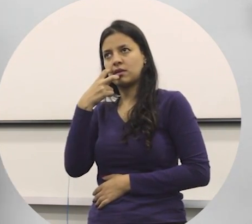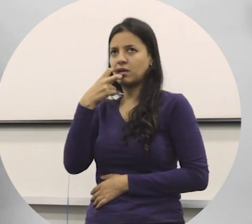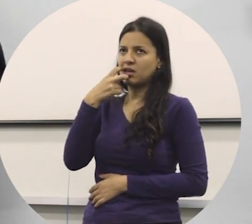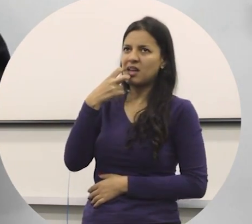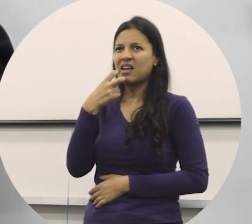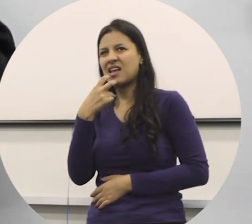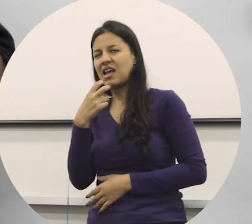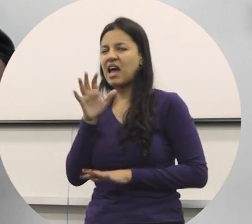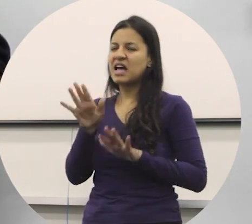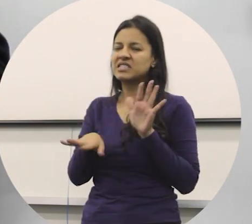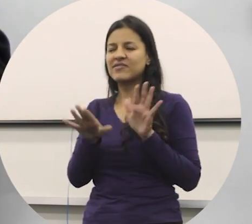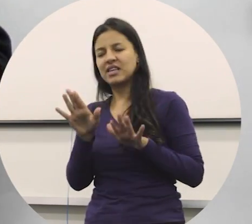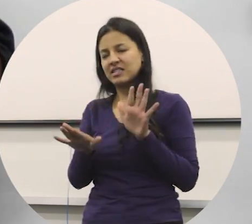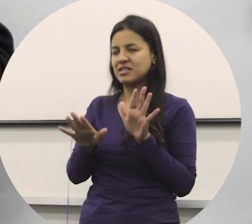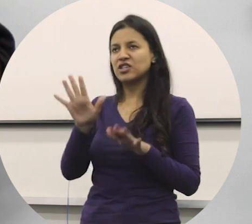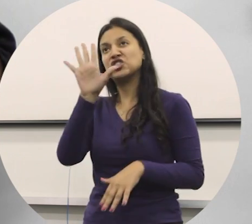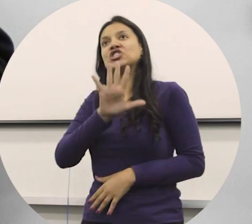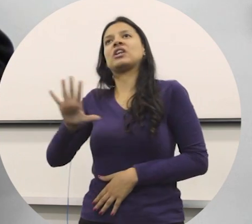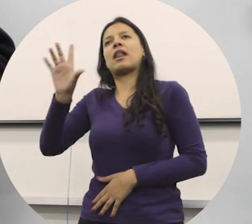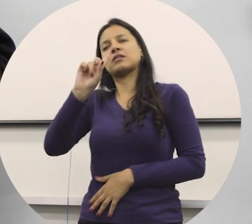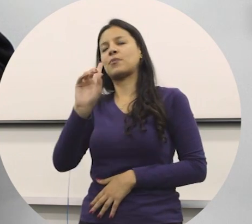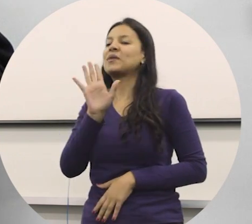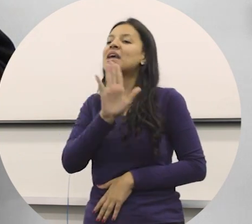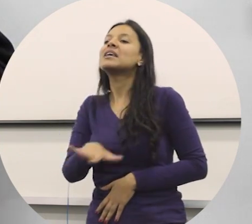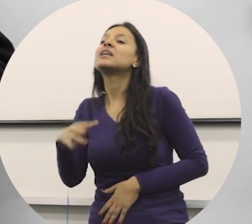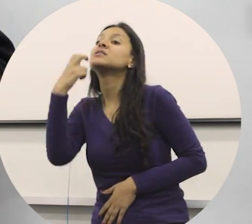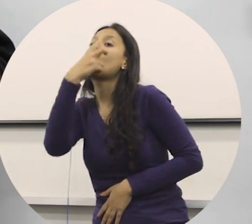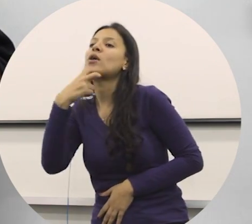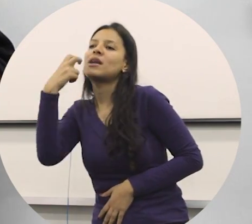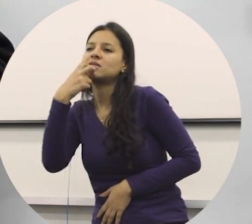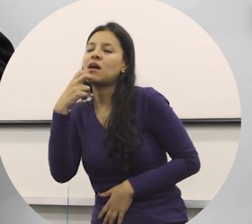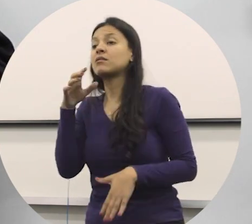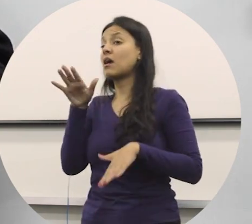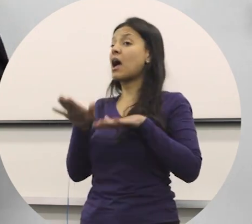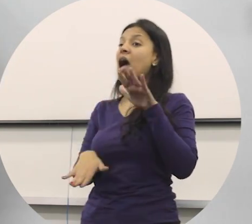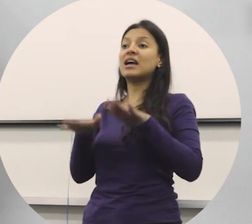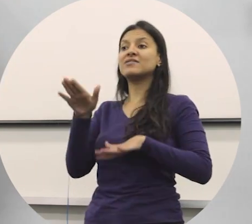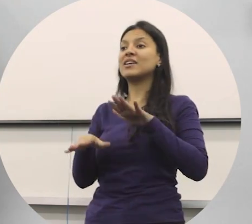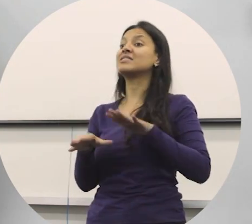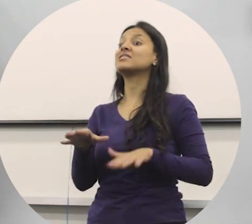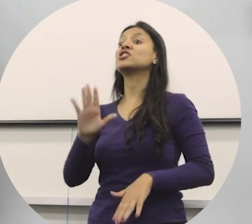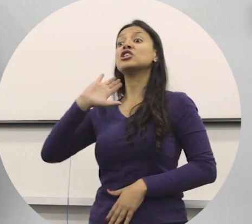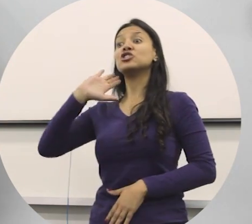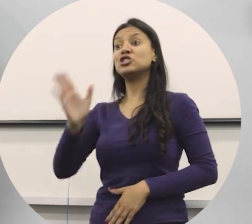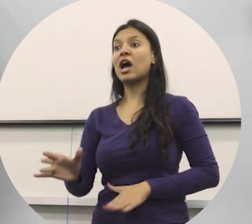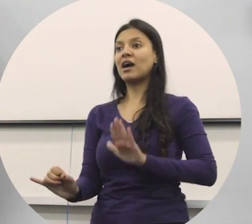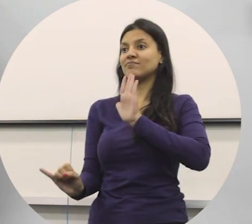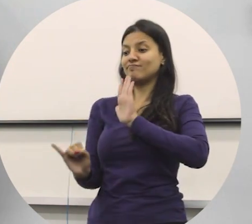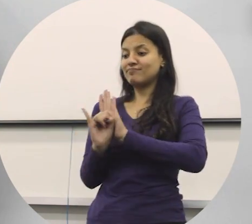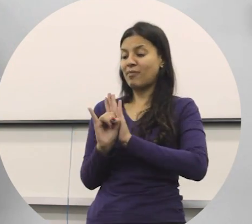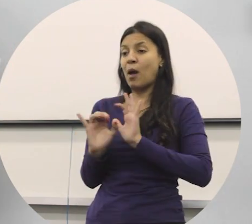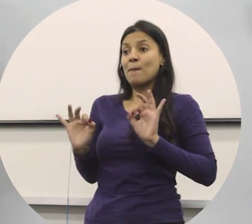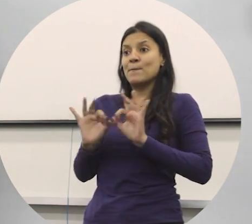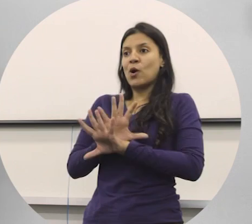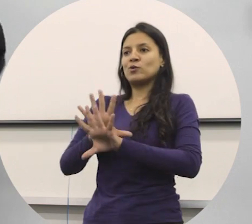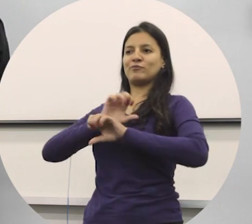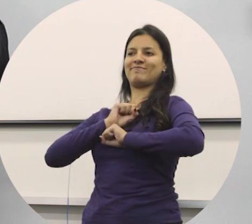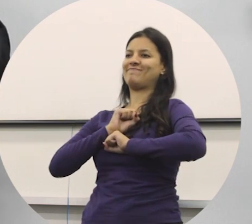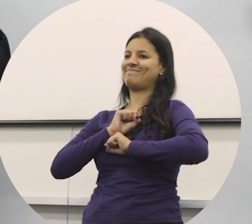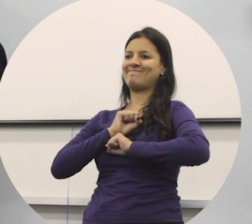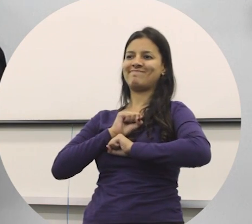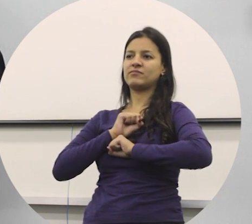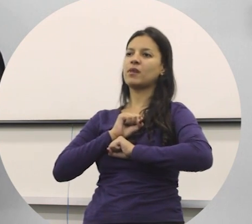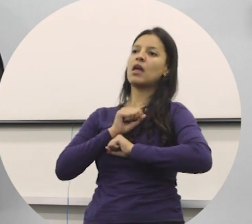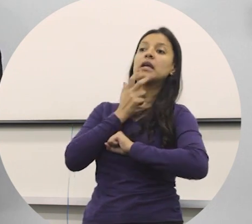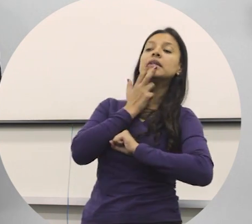nem sempre, vai, não vamos generalizar tudo. Nem sempre ela tem essa identidade bem formada do que